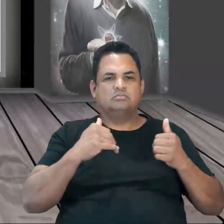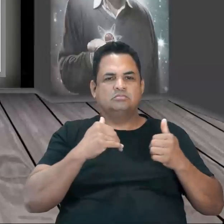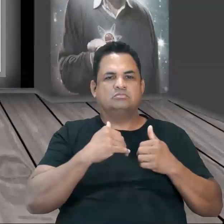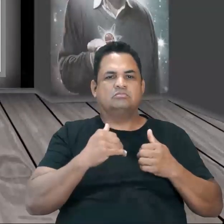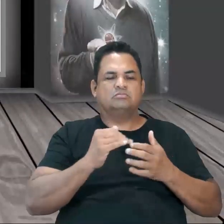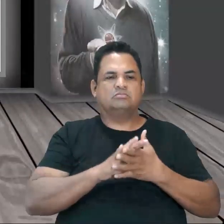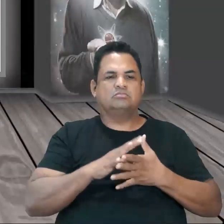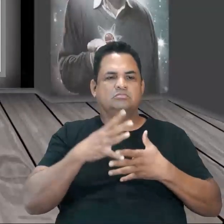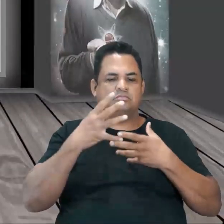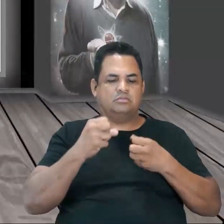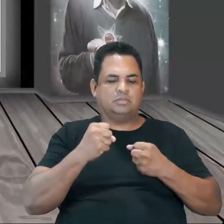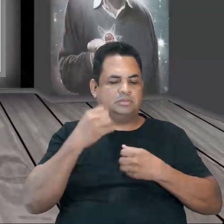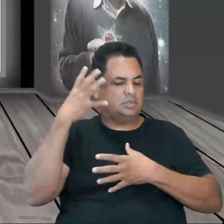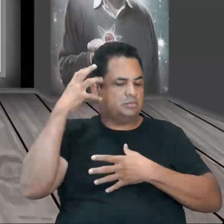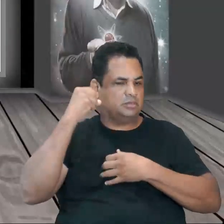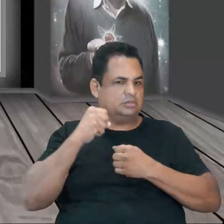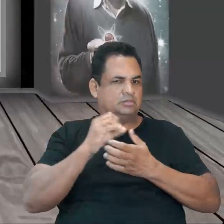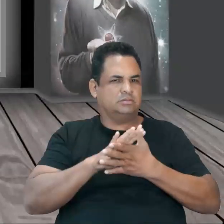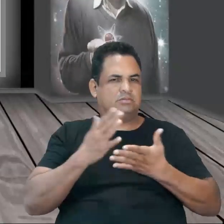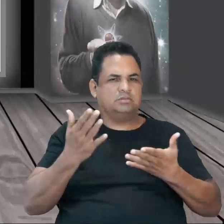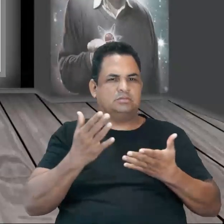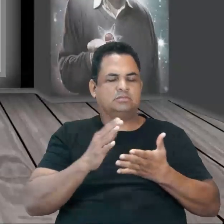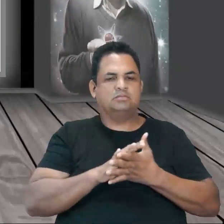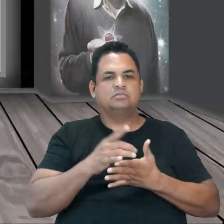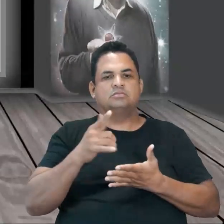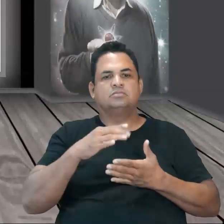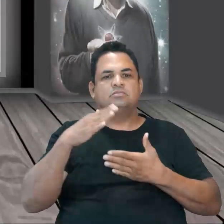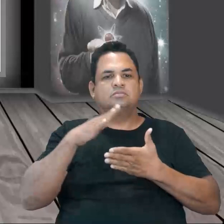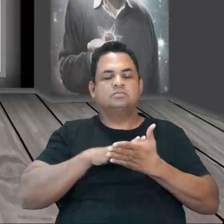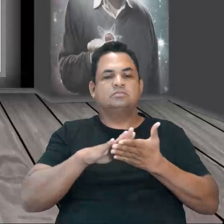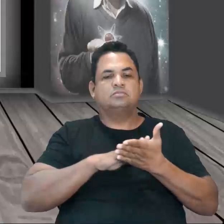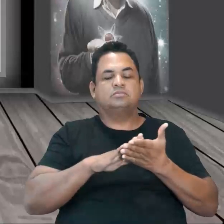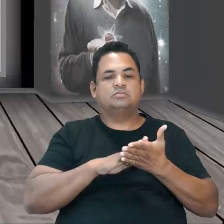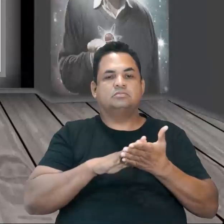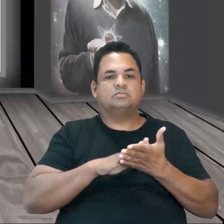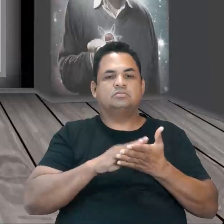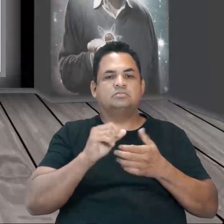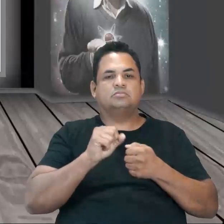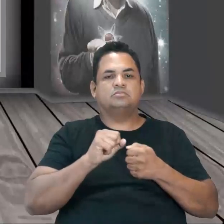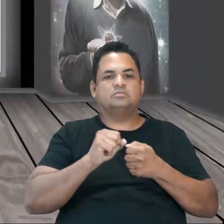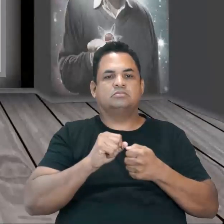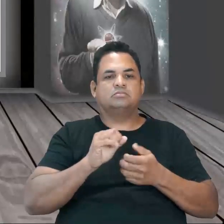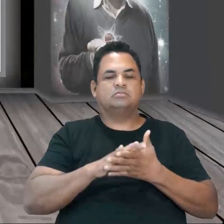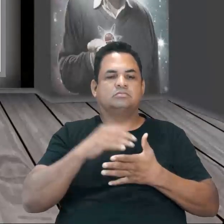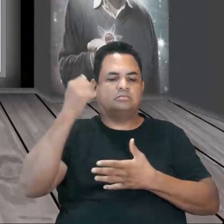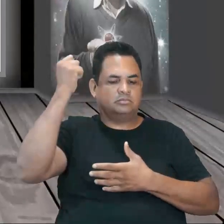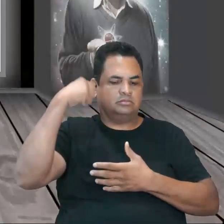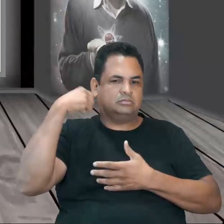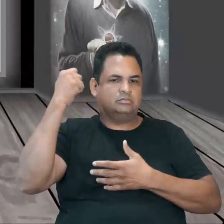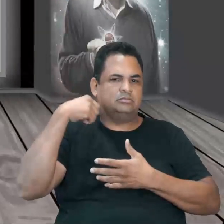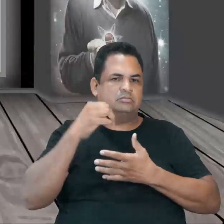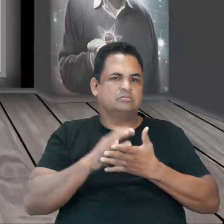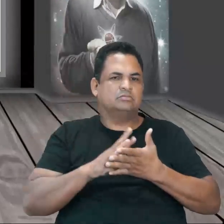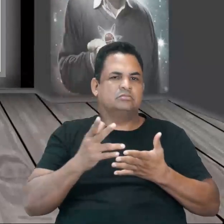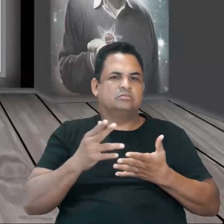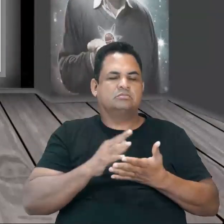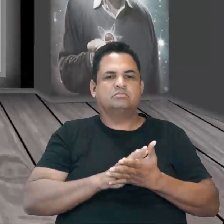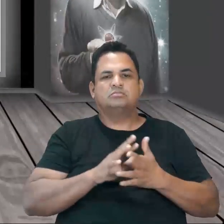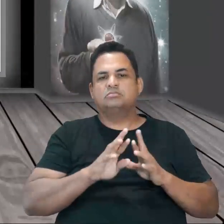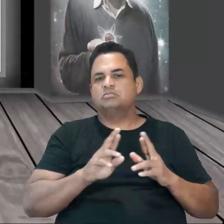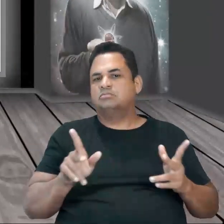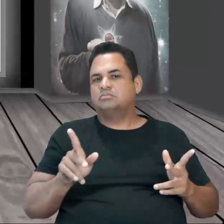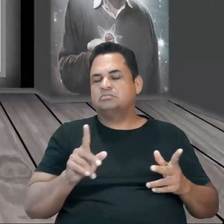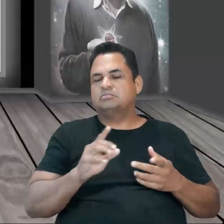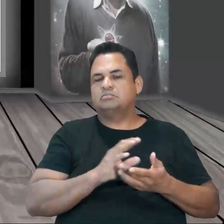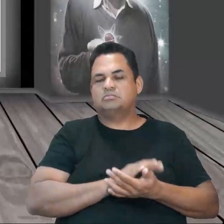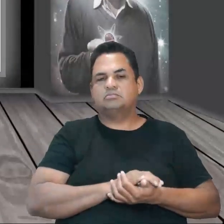mão, você consegue descarregar. Só que você está atritando e fazendo o cabelo ficar com a mesma carga, de sinal contrário do pente, mas o